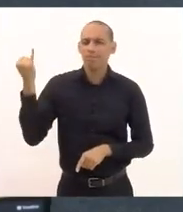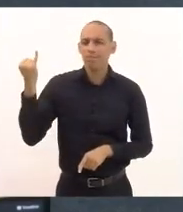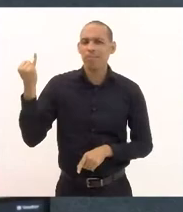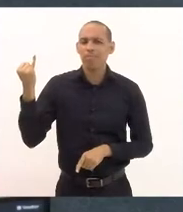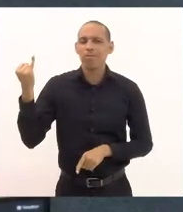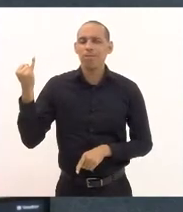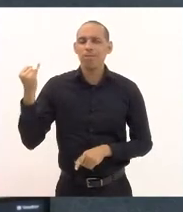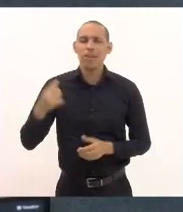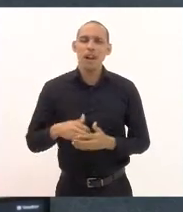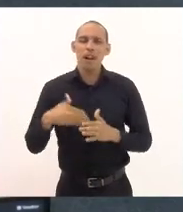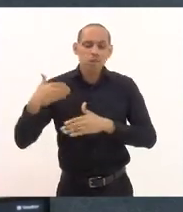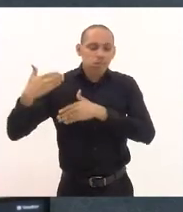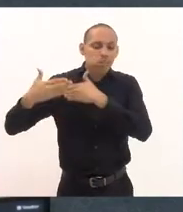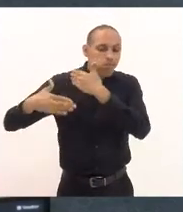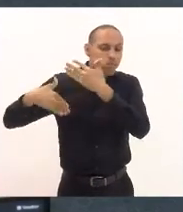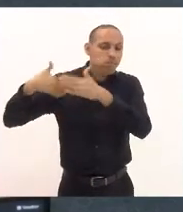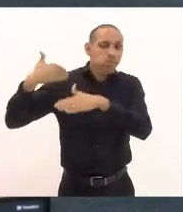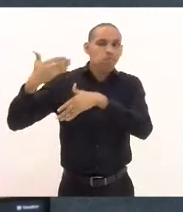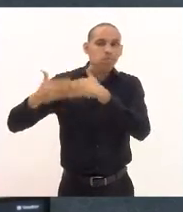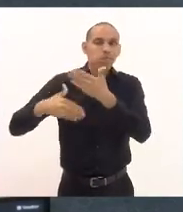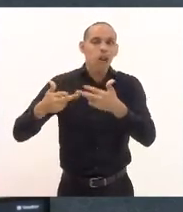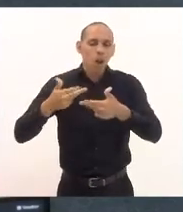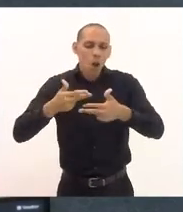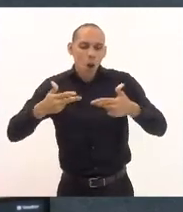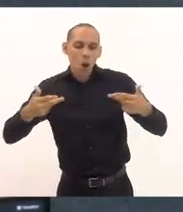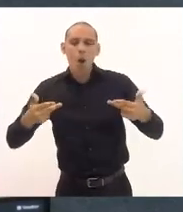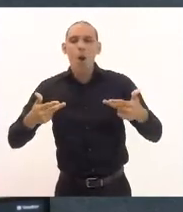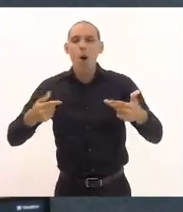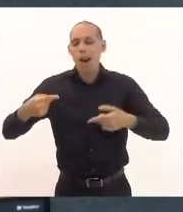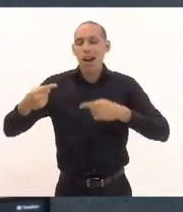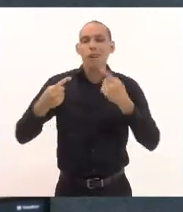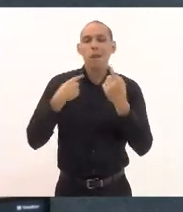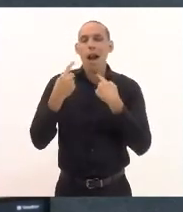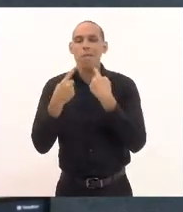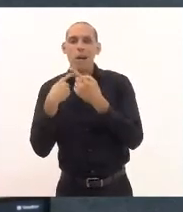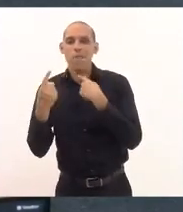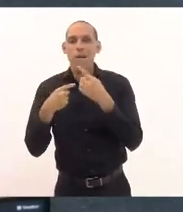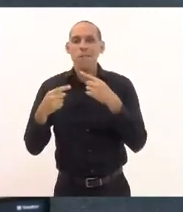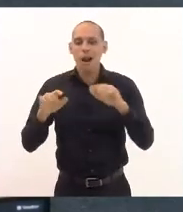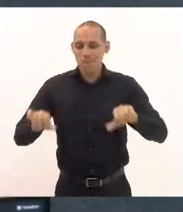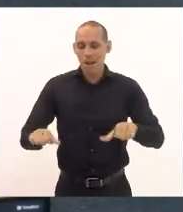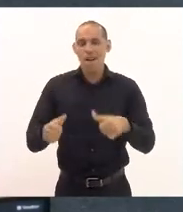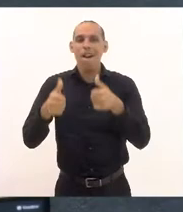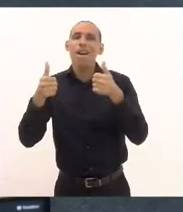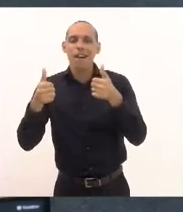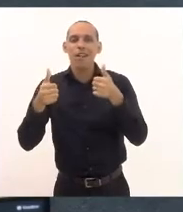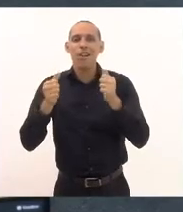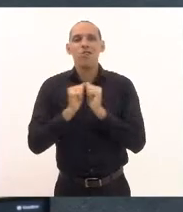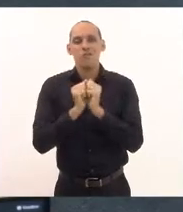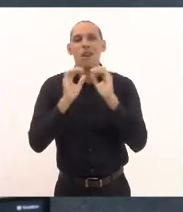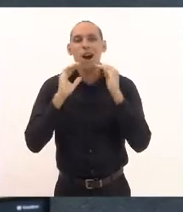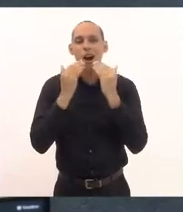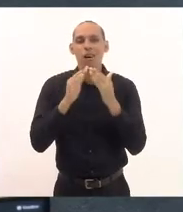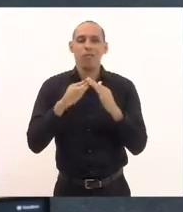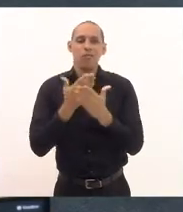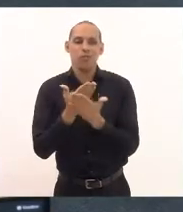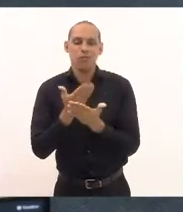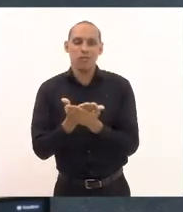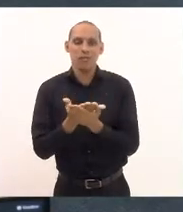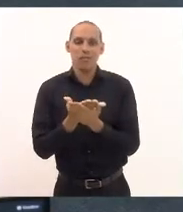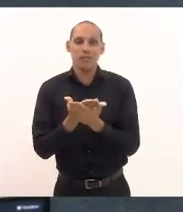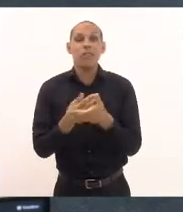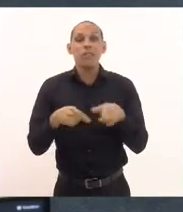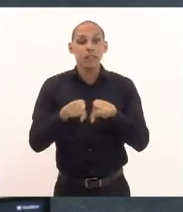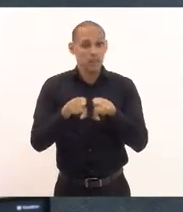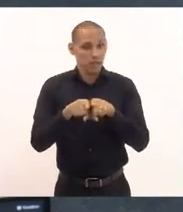os frutos que trazem um maior diálogo com a comunidade escolar. E, senhor presidente,